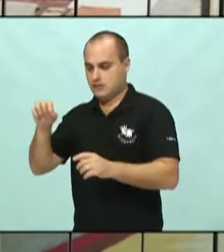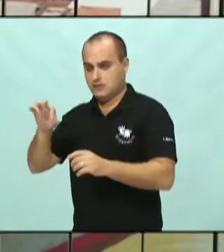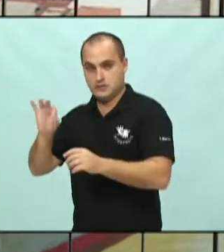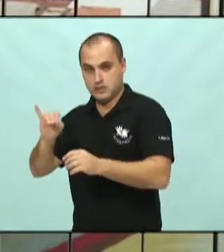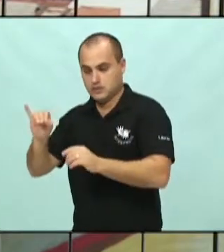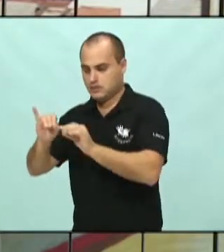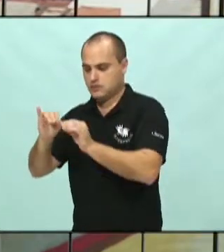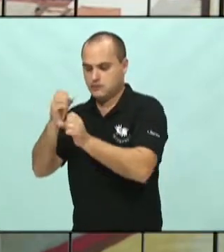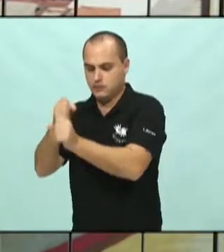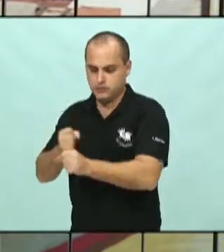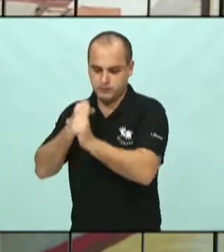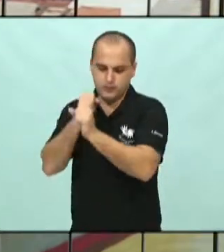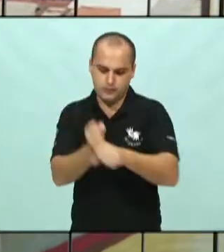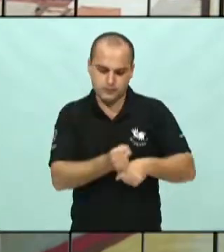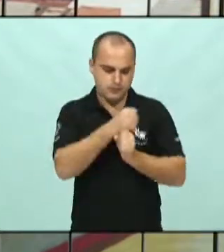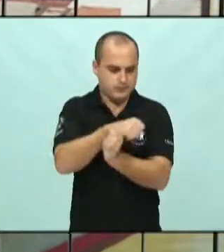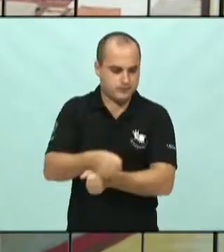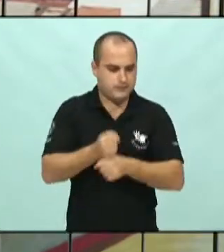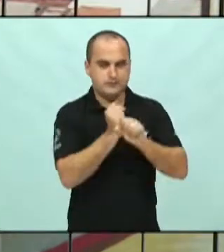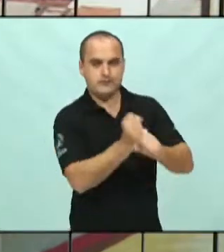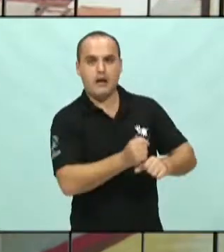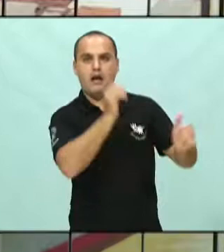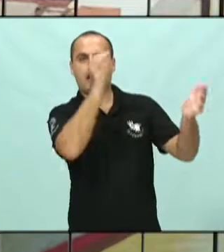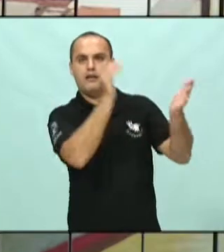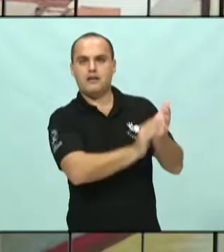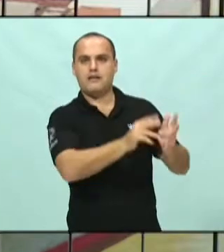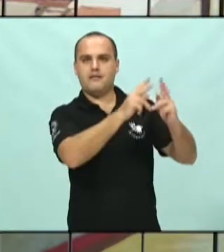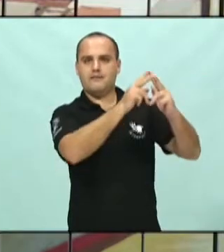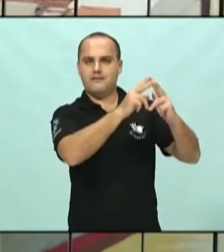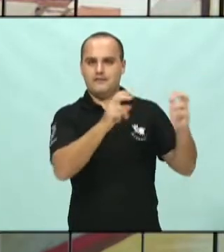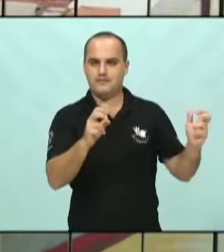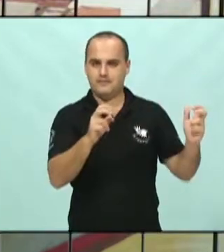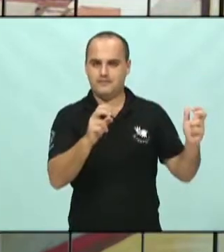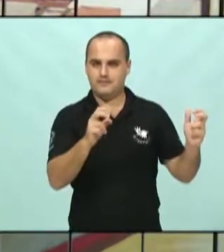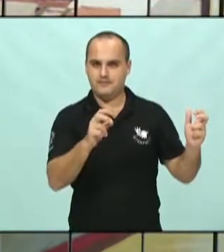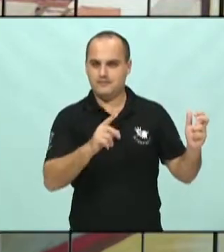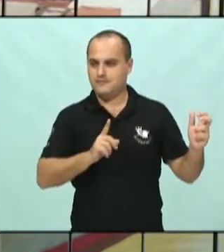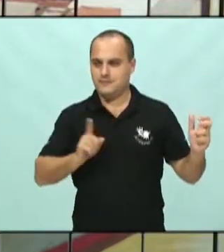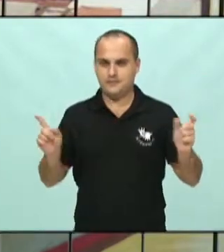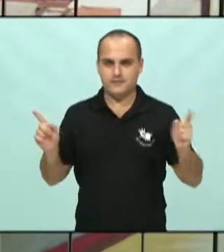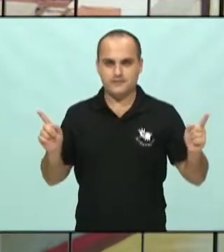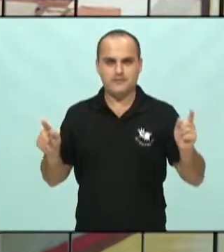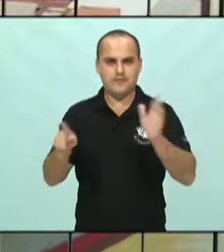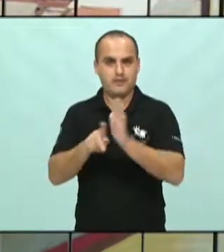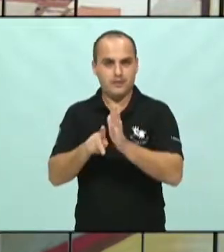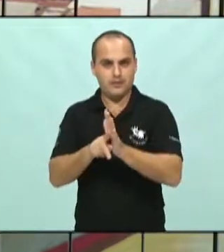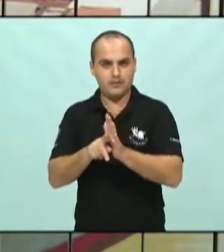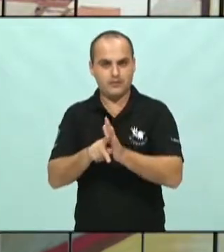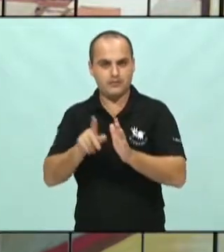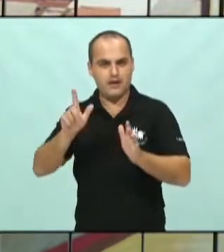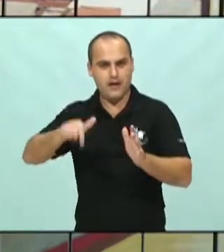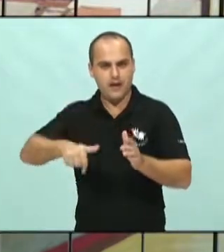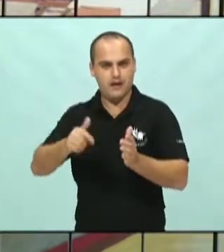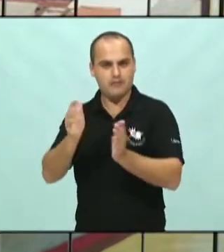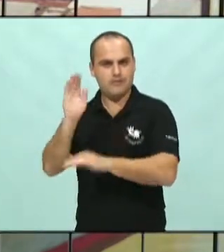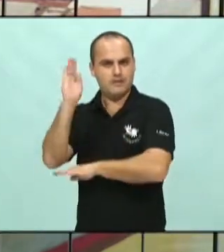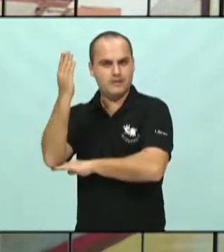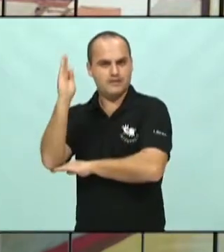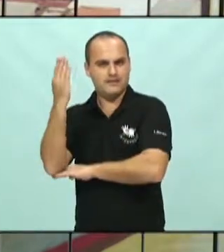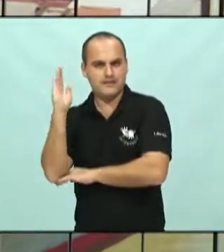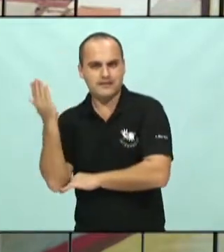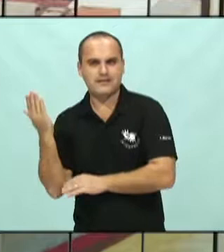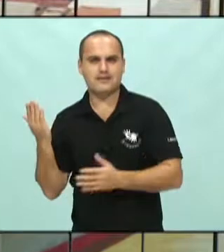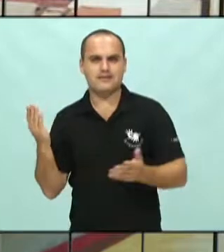por envolver a coragem deles, né, e por ter sido numa daquelas embarcações de remo da época que eram de madeira, que